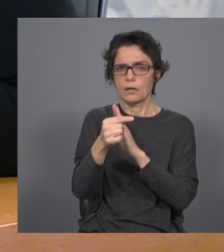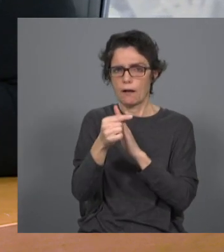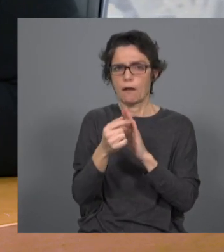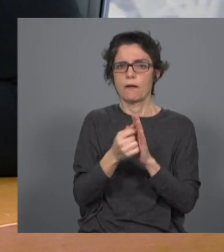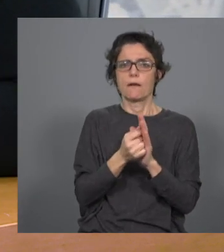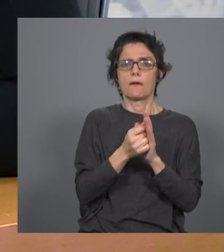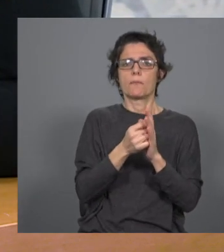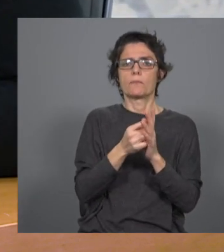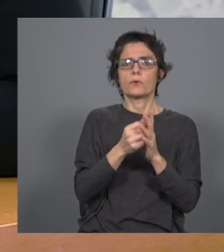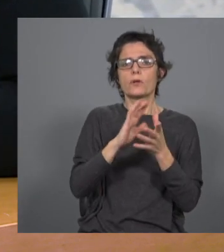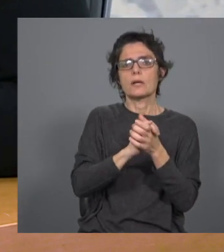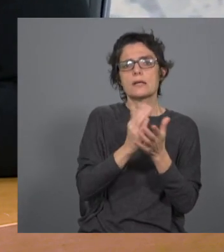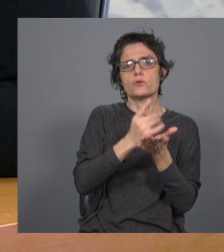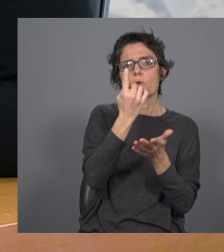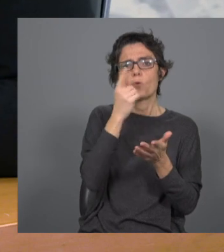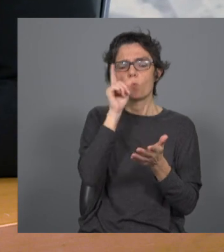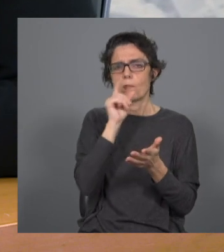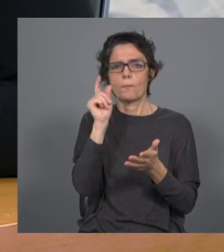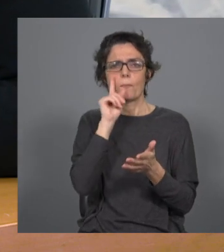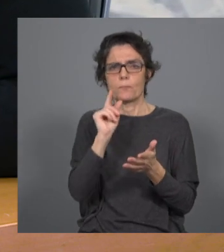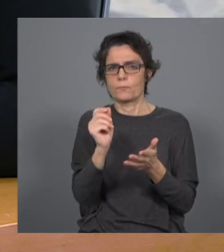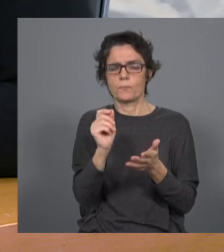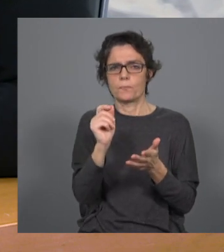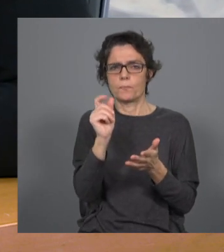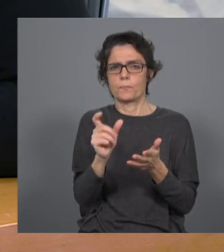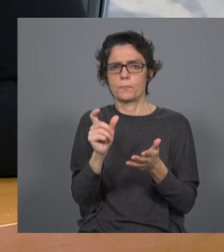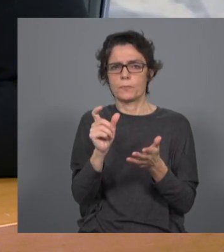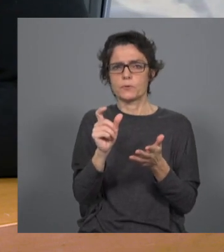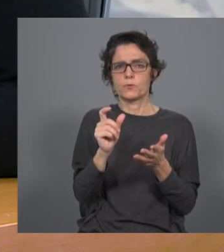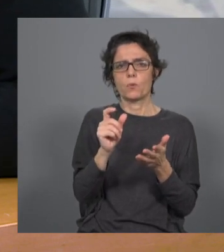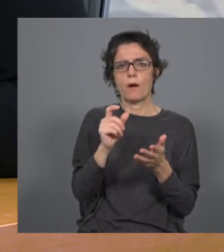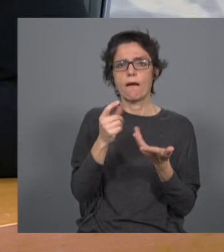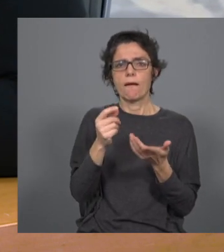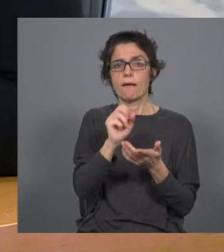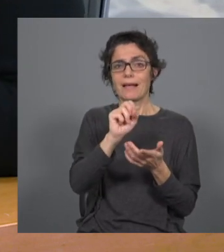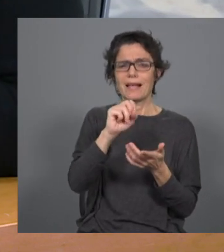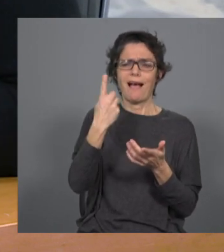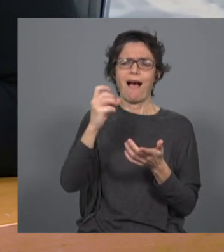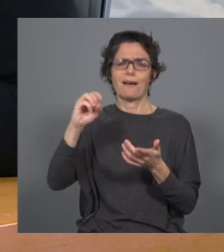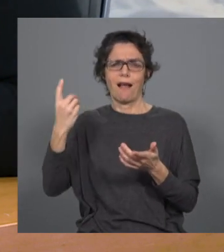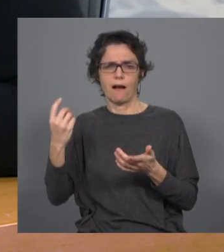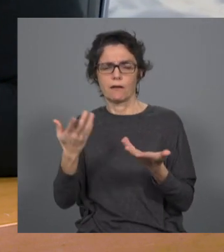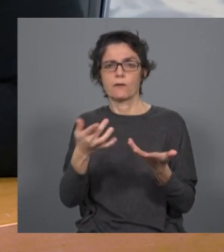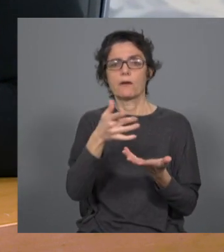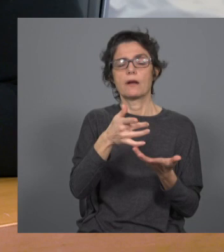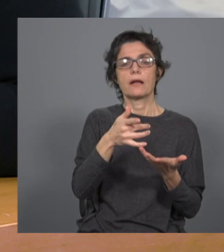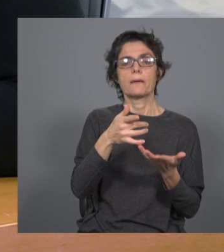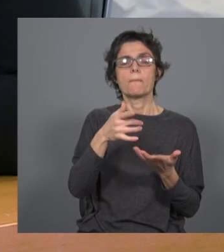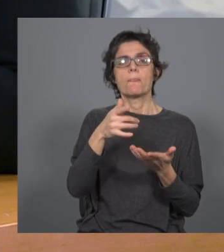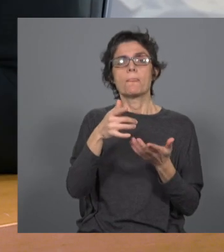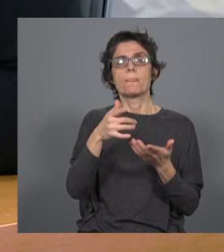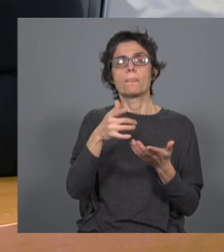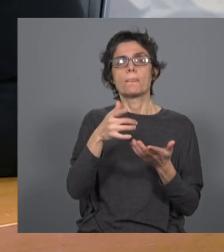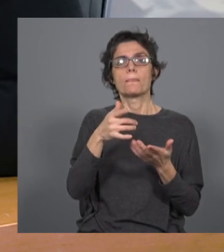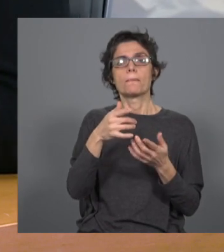ano passado, e há muitos casais jovens a pedir à Igreja a preparação para se casarem